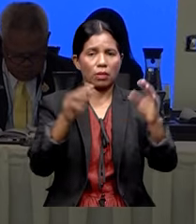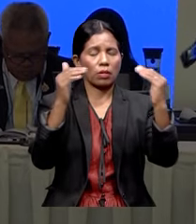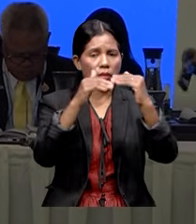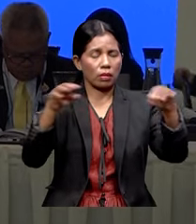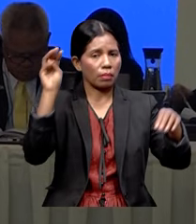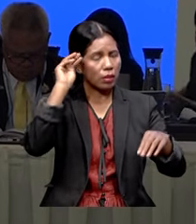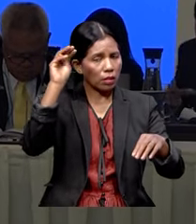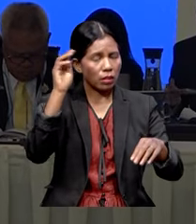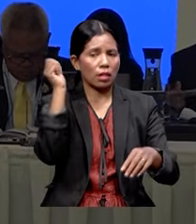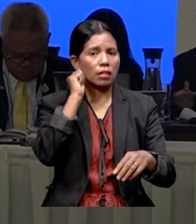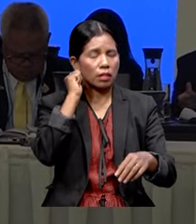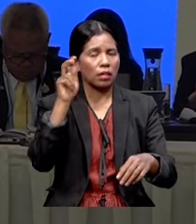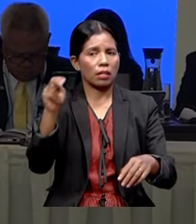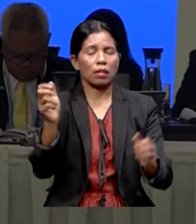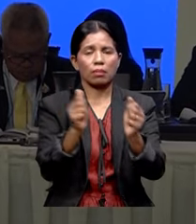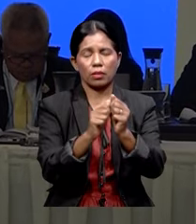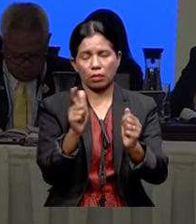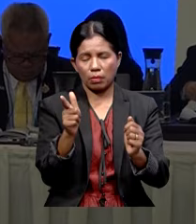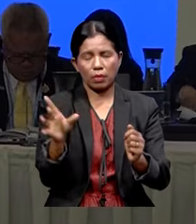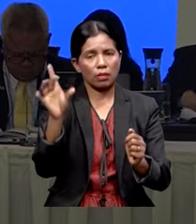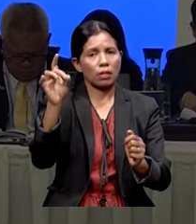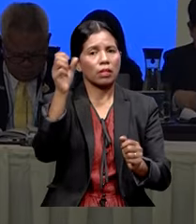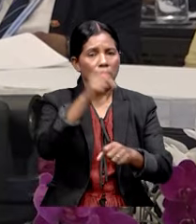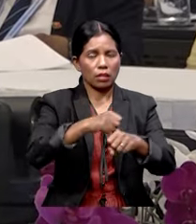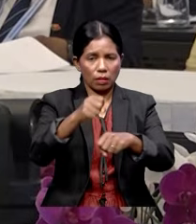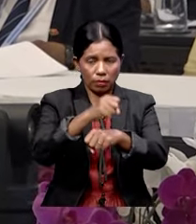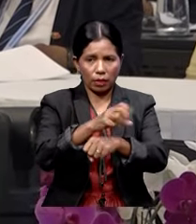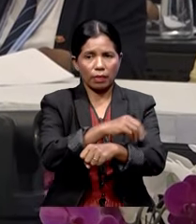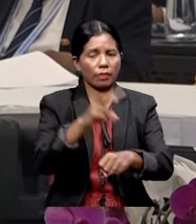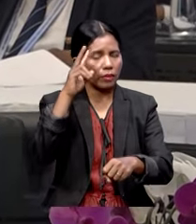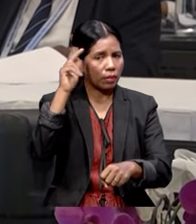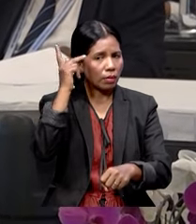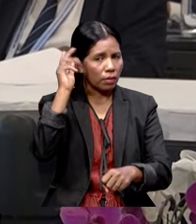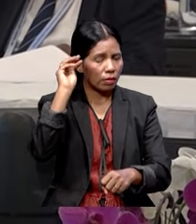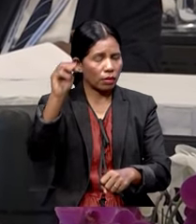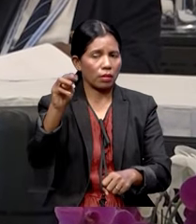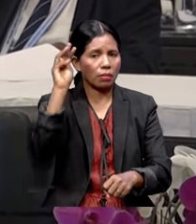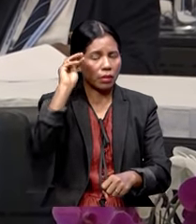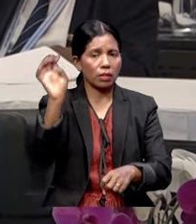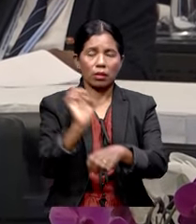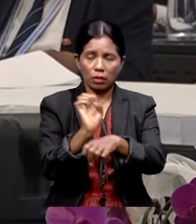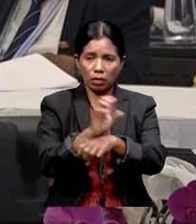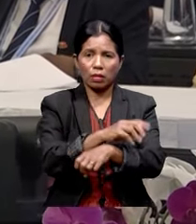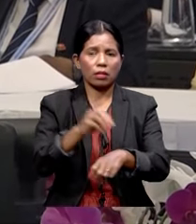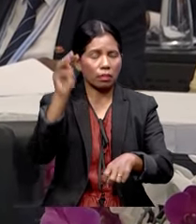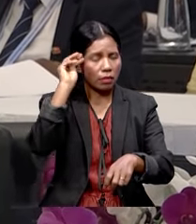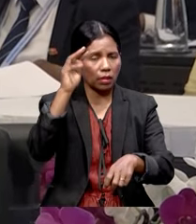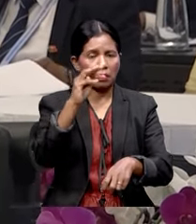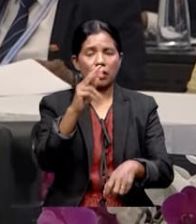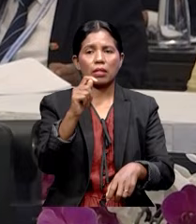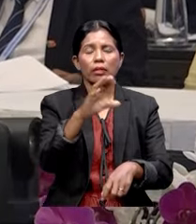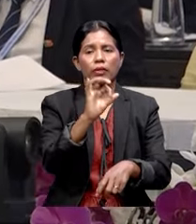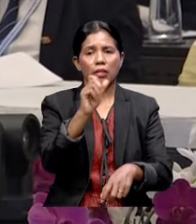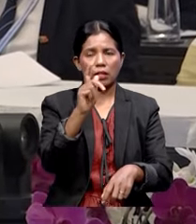Trabalho Asianian, Badala Ron Resinvalu e Singapura, foi na Laisne. Vice Primer Ministro, Ministro Coordenador Asunto Económico, no Ministro Turismo no Ambiente